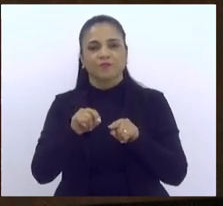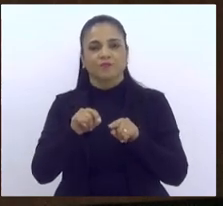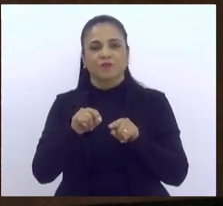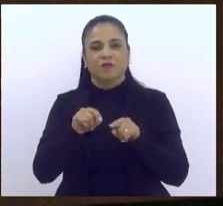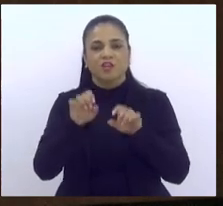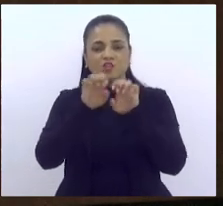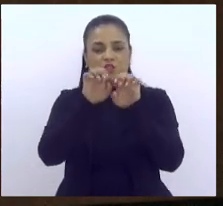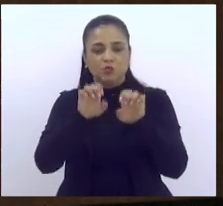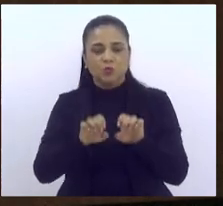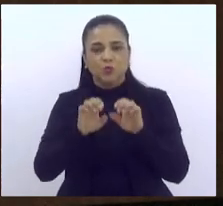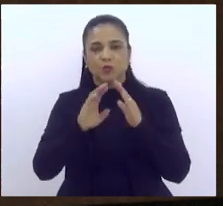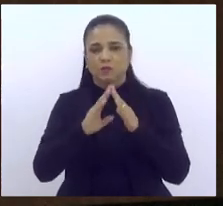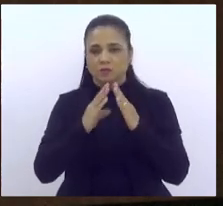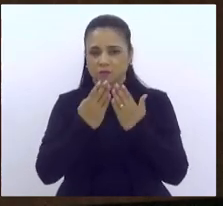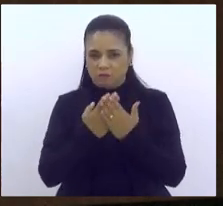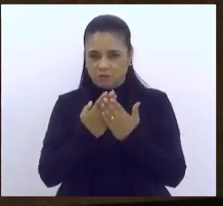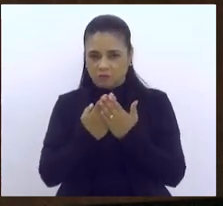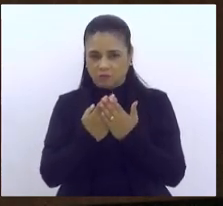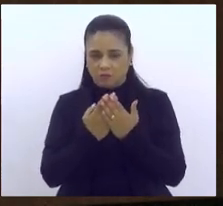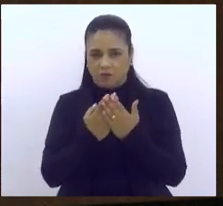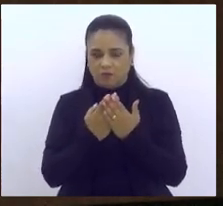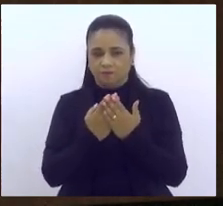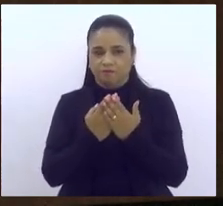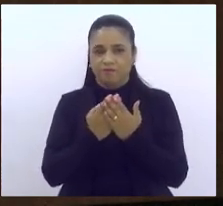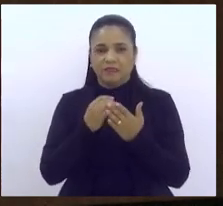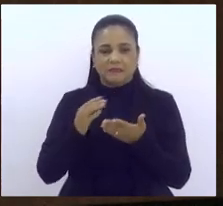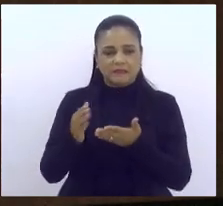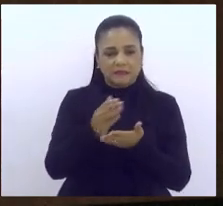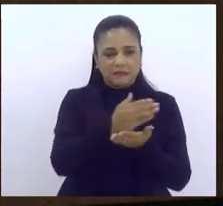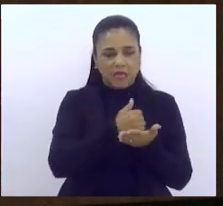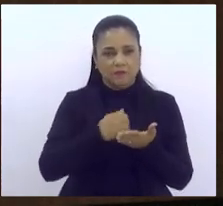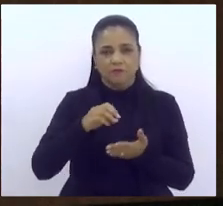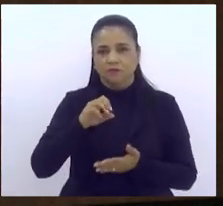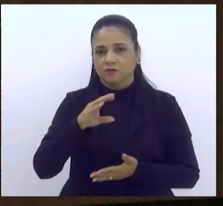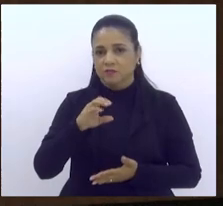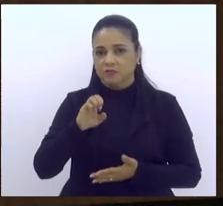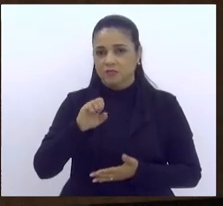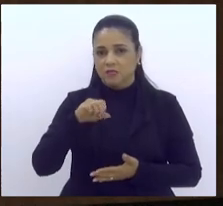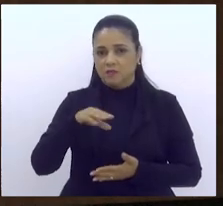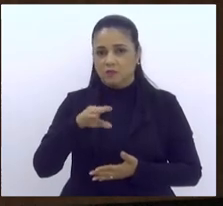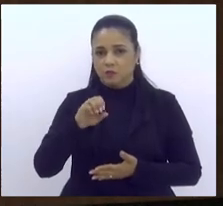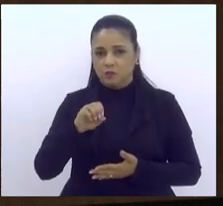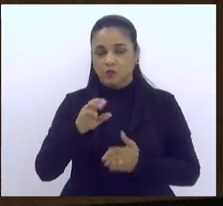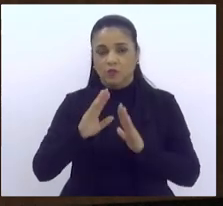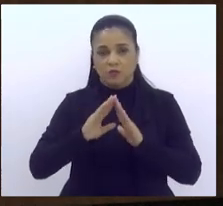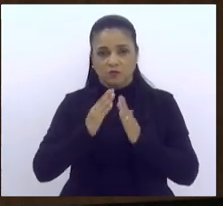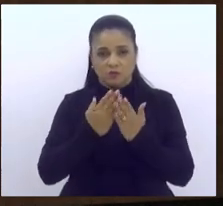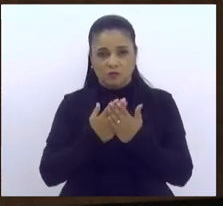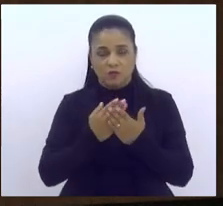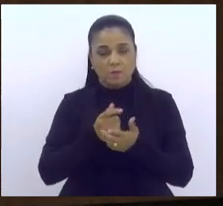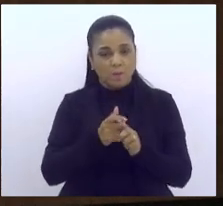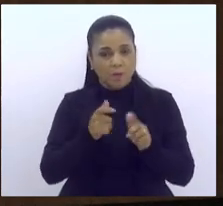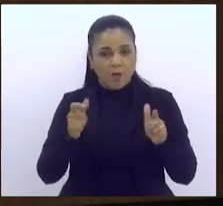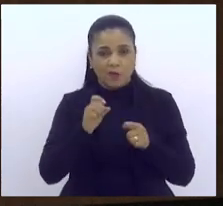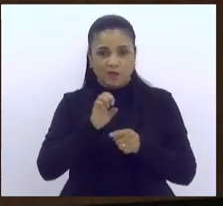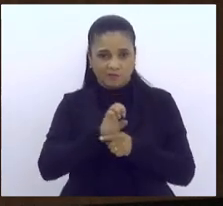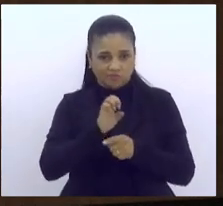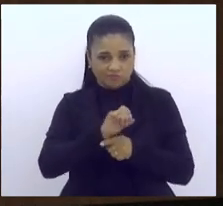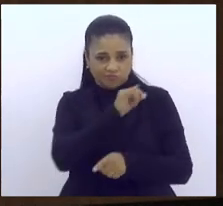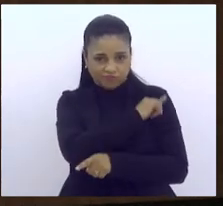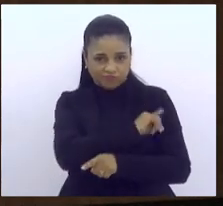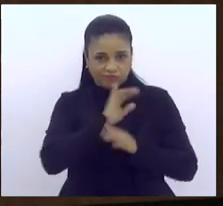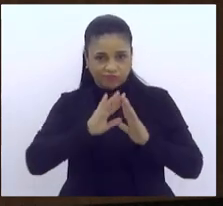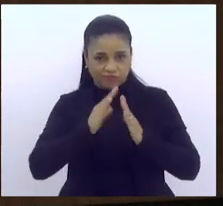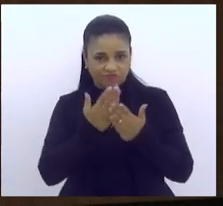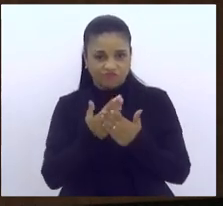das estruturas das escolas, que a gente tem, segundo dados aqui do Censo Escolar, a grande maioria das escolas estaduais não tem sequer um